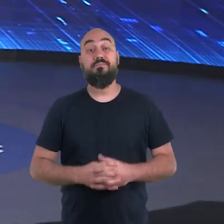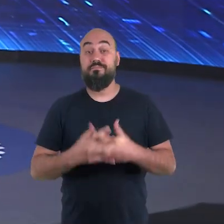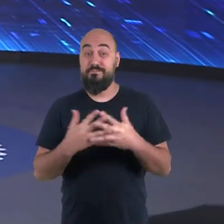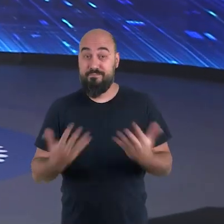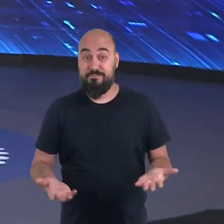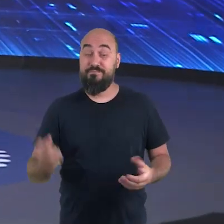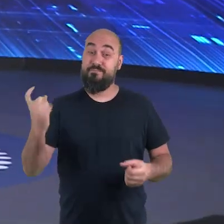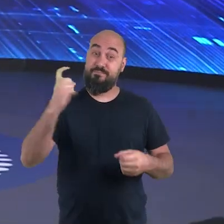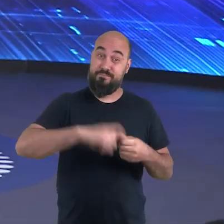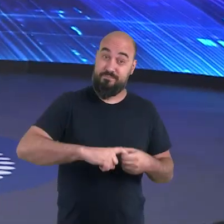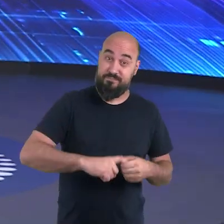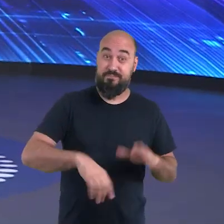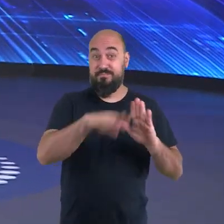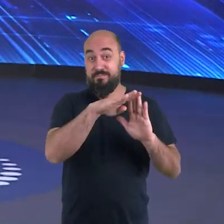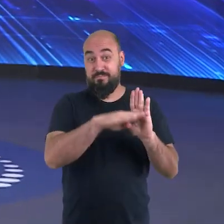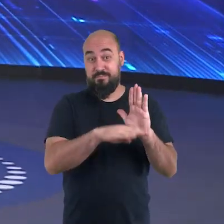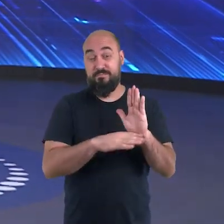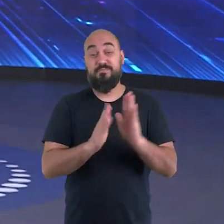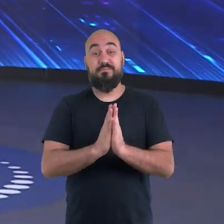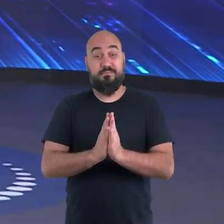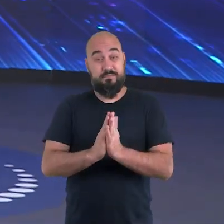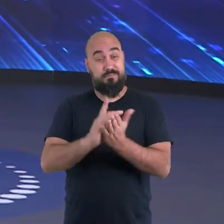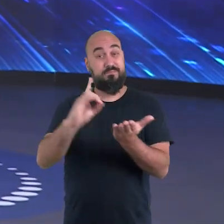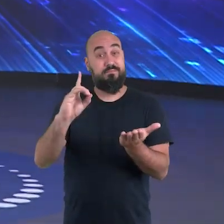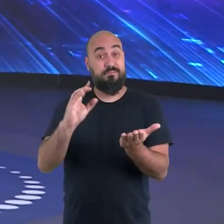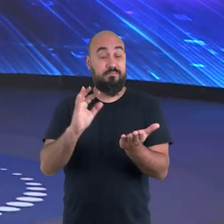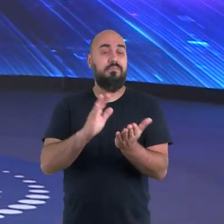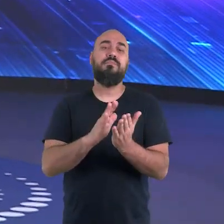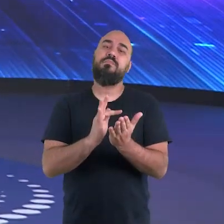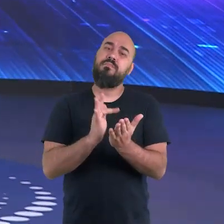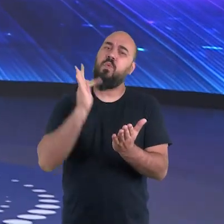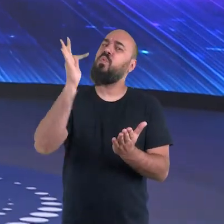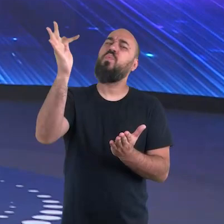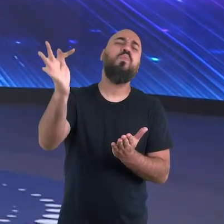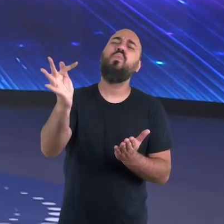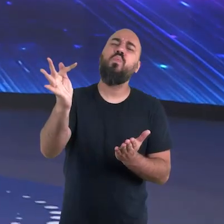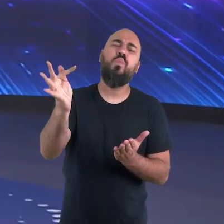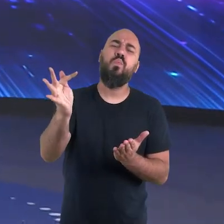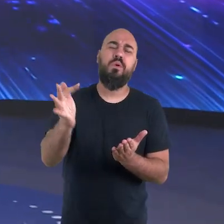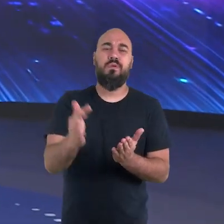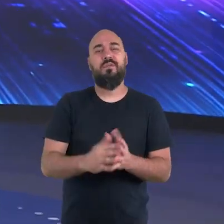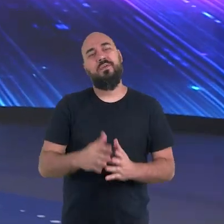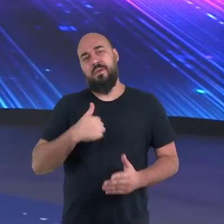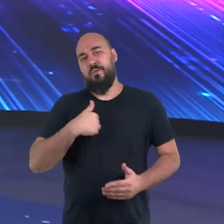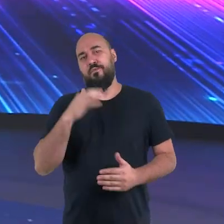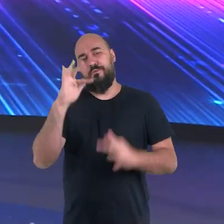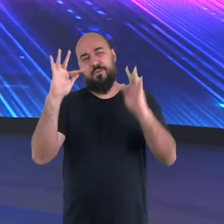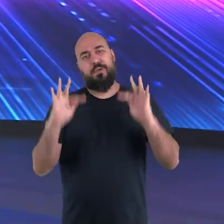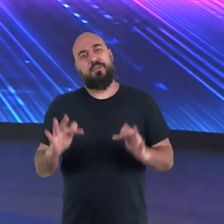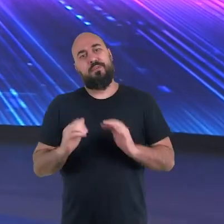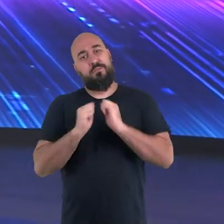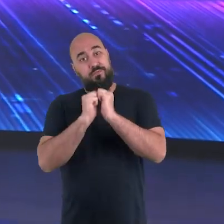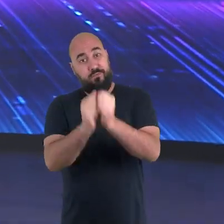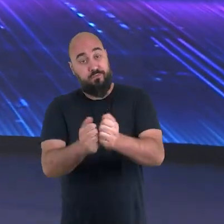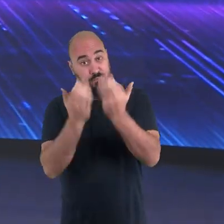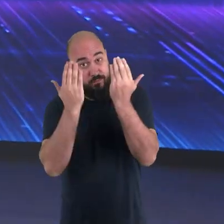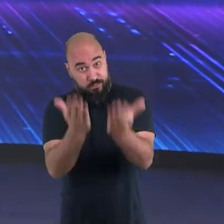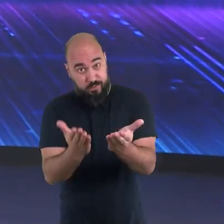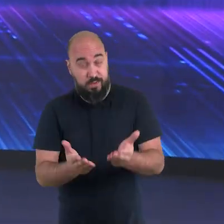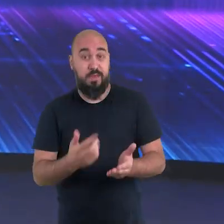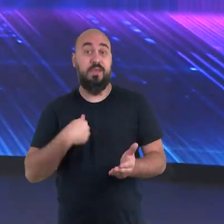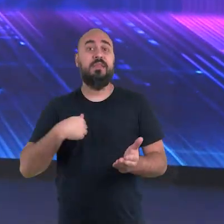Já estamos de volta com o programa A Arena do Futuro e eu fico muito feliz de ter você a cada semana, de ler os